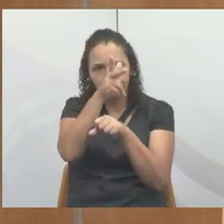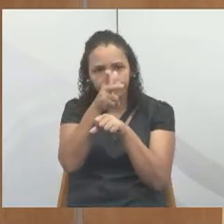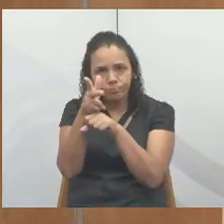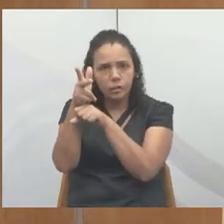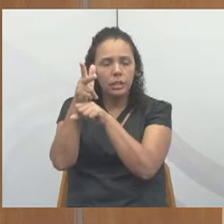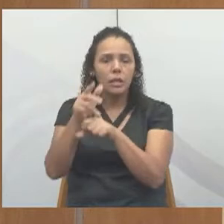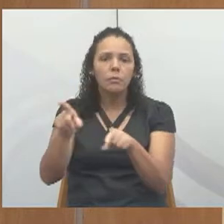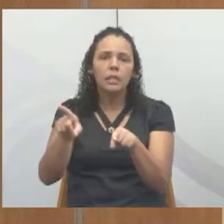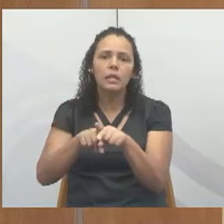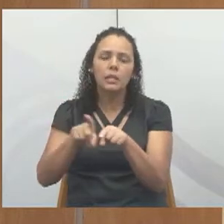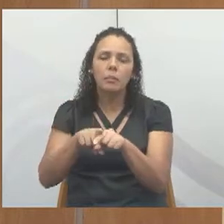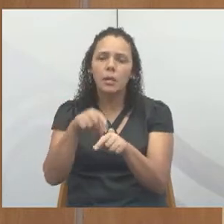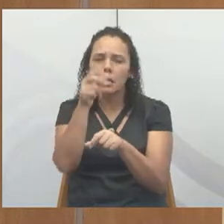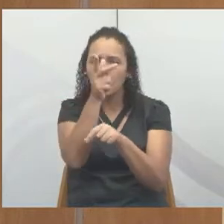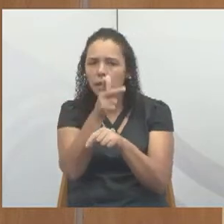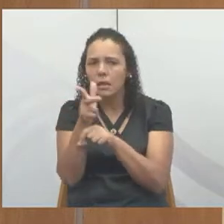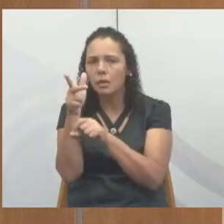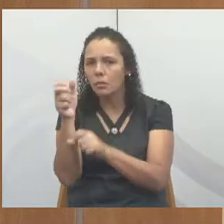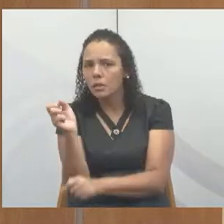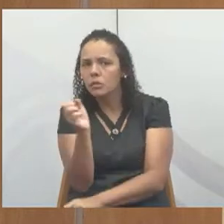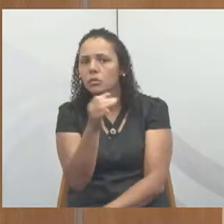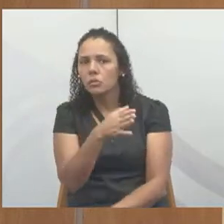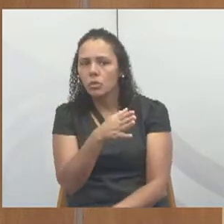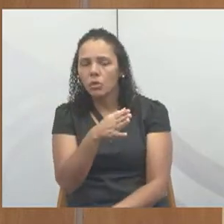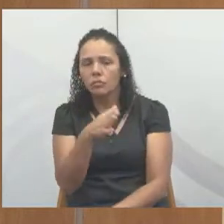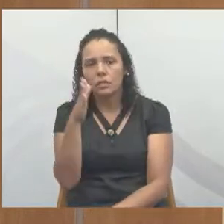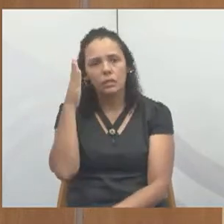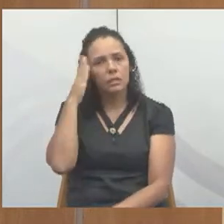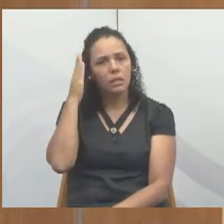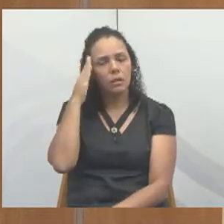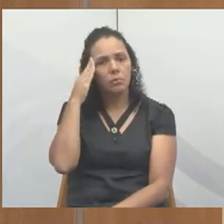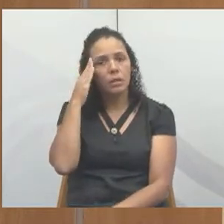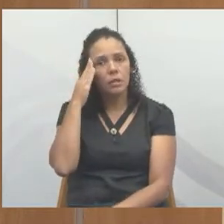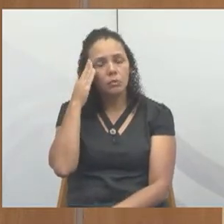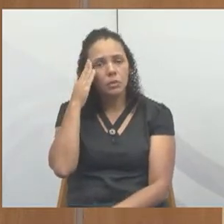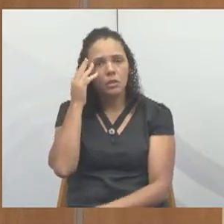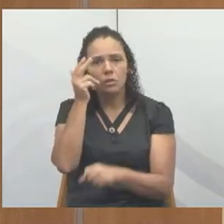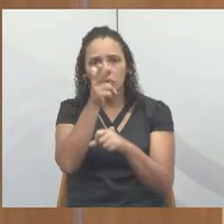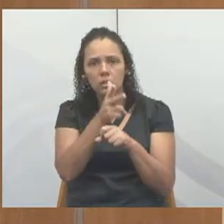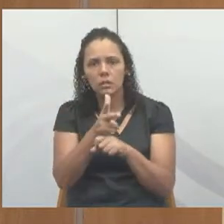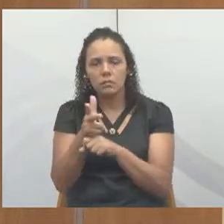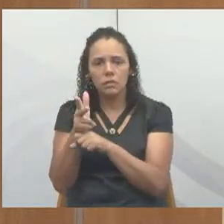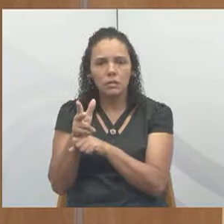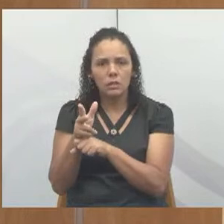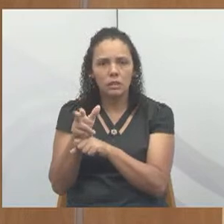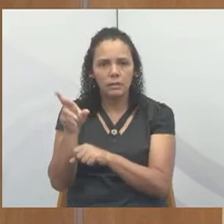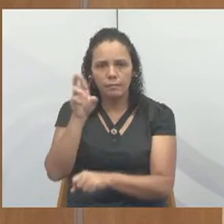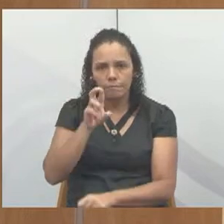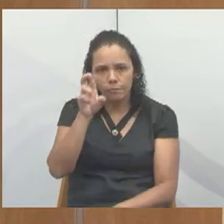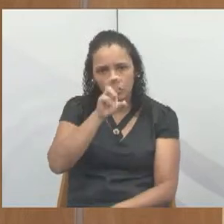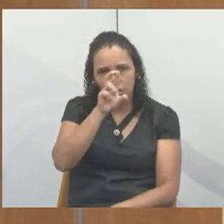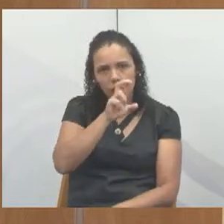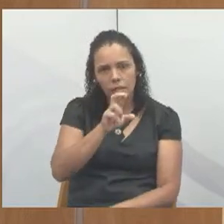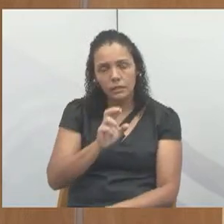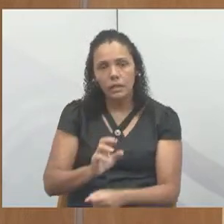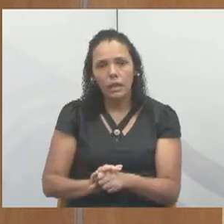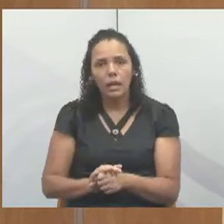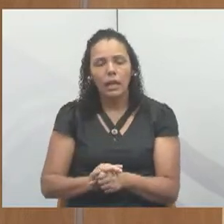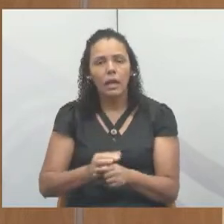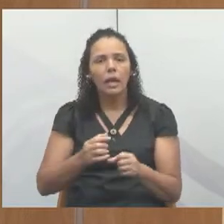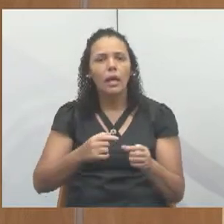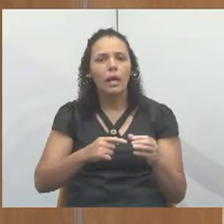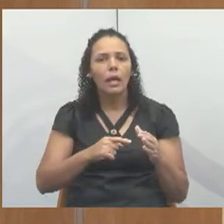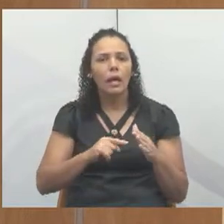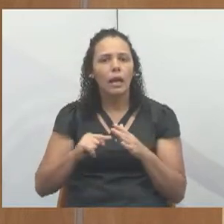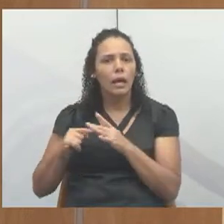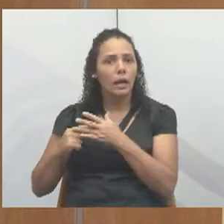instalar câmeras mais modernas. A gente sabe que todos esses sistemas de vigilância, a tecnologia anda muito rápido, né? Então,